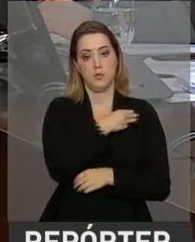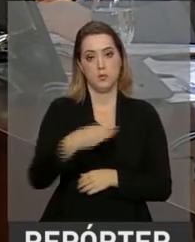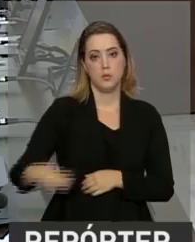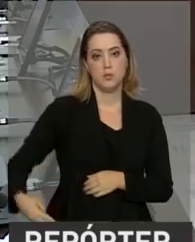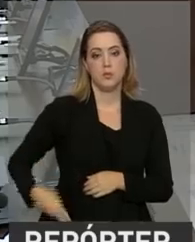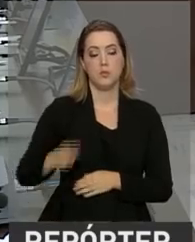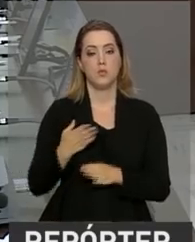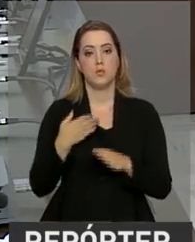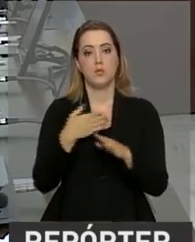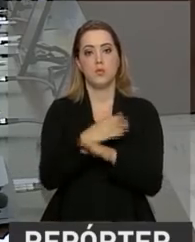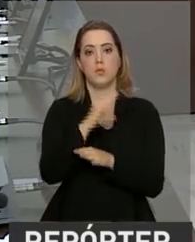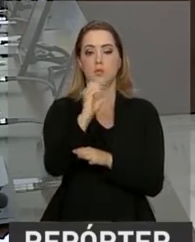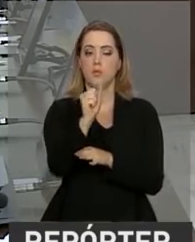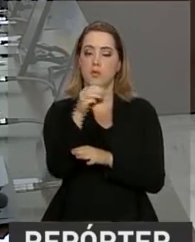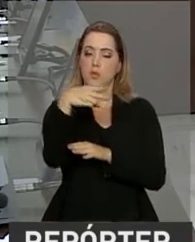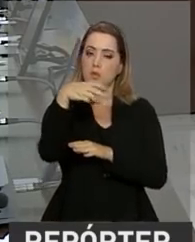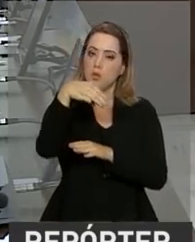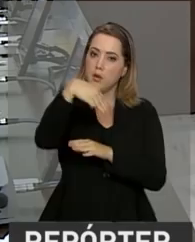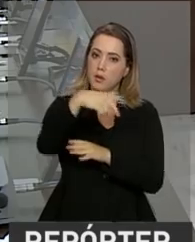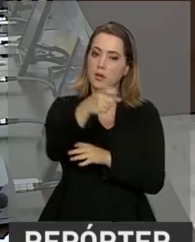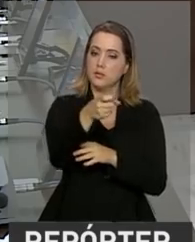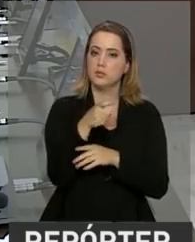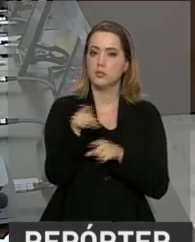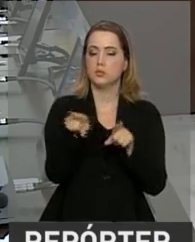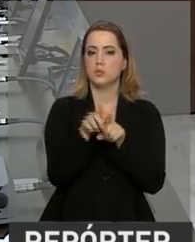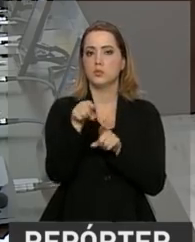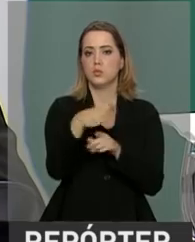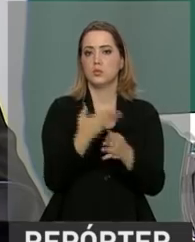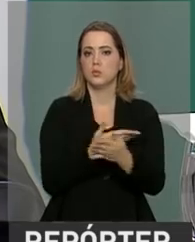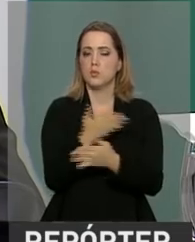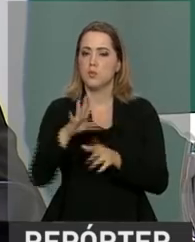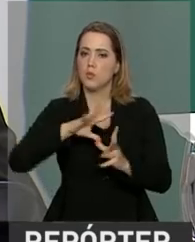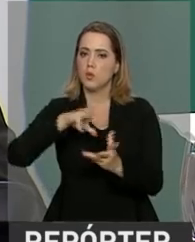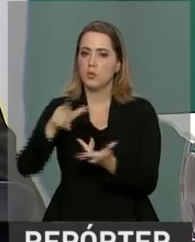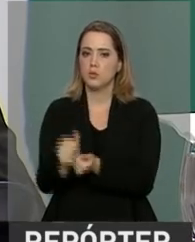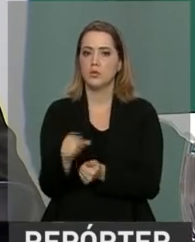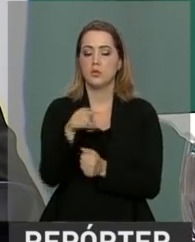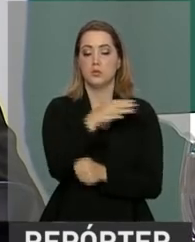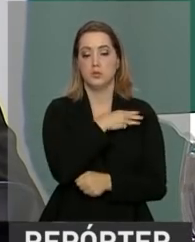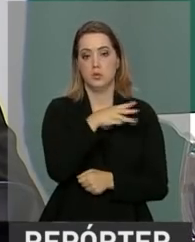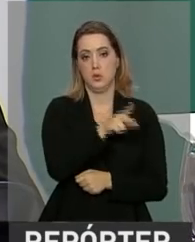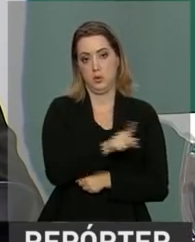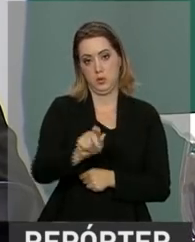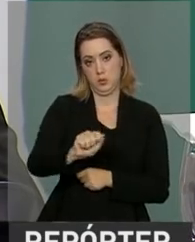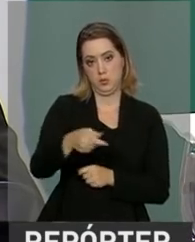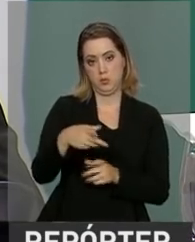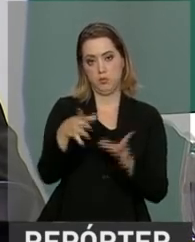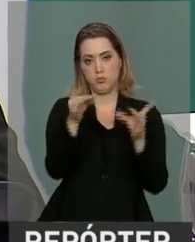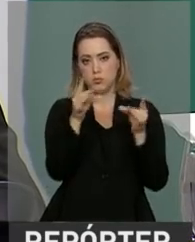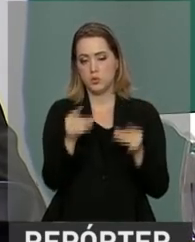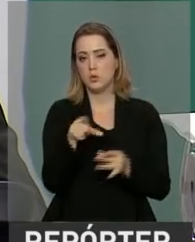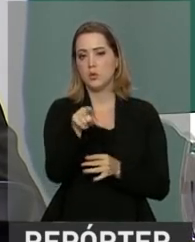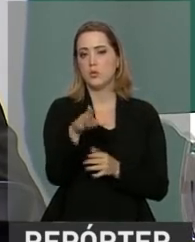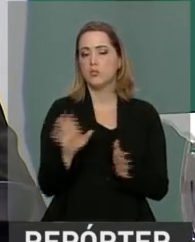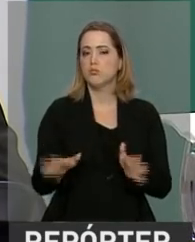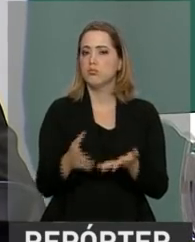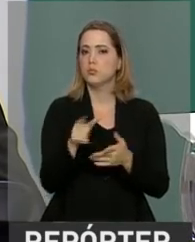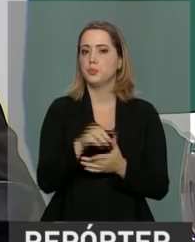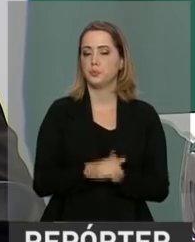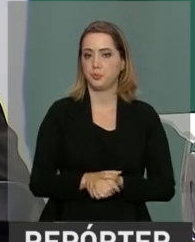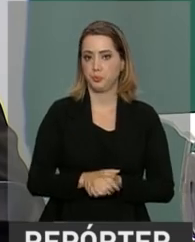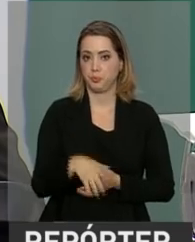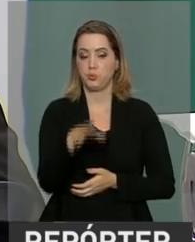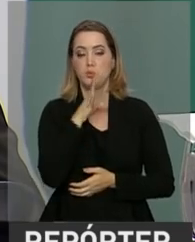CAMEX. E para ampliar a participação do Brasil no comércio mundial, Michel Temer sugeriu algumas iniciativas. O